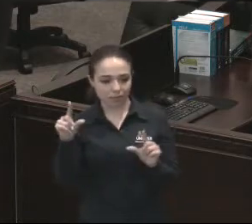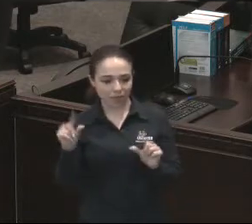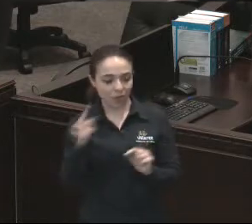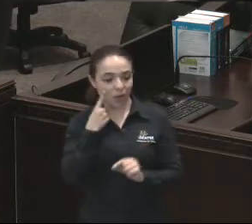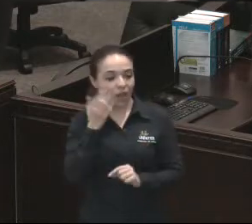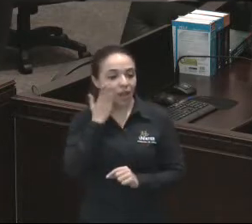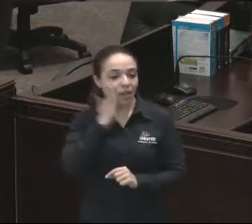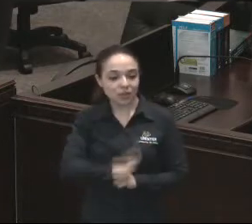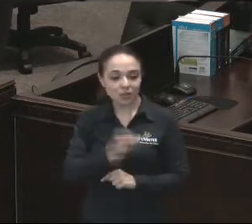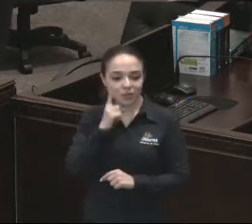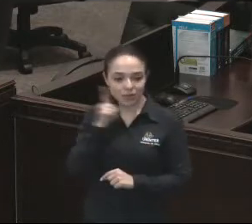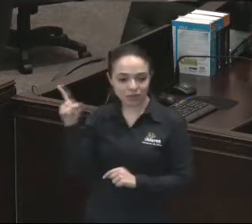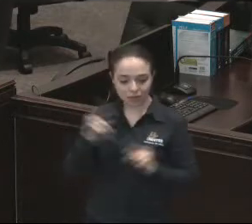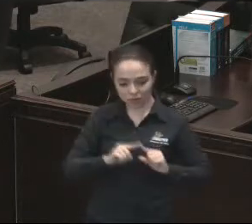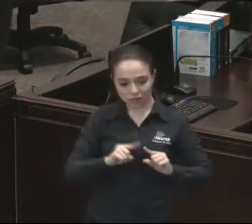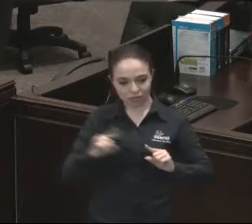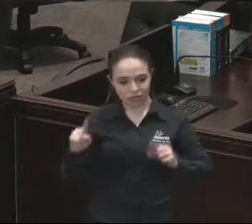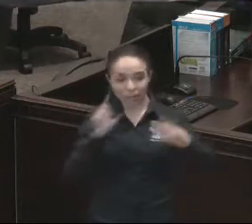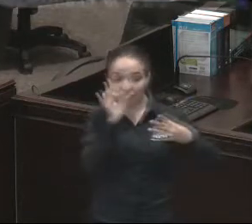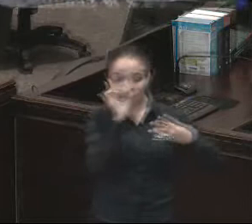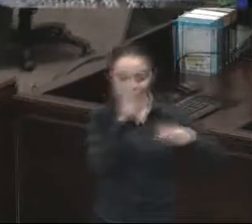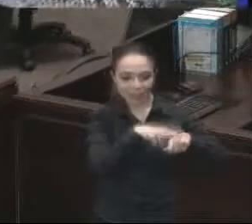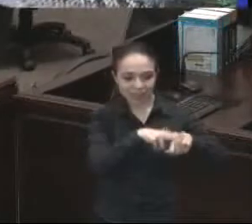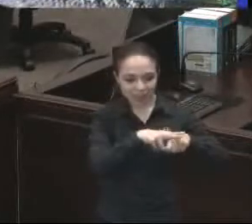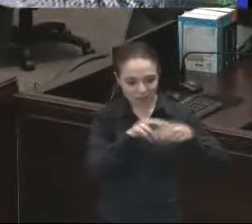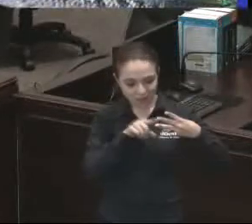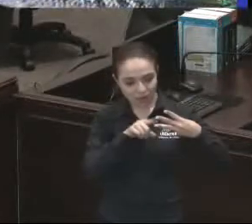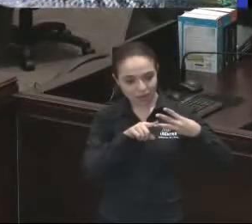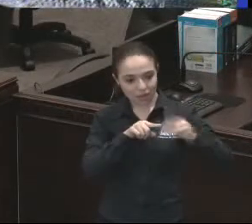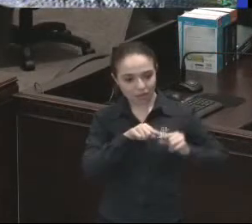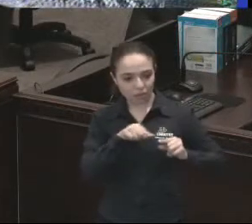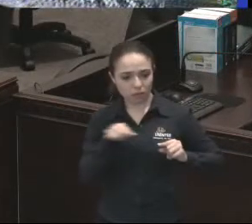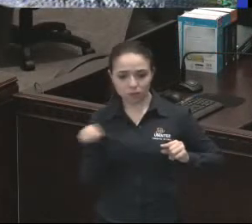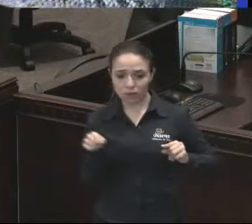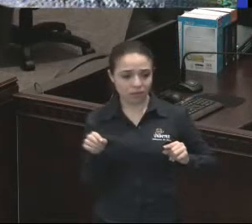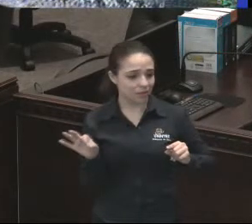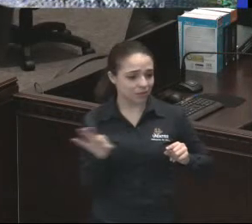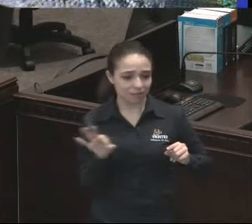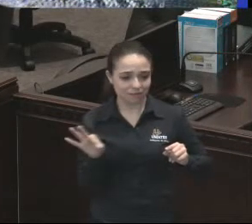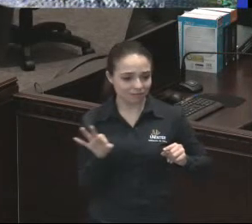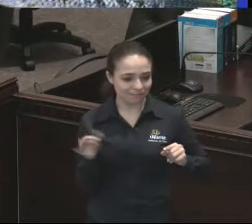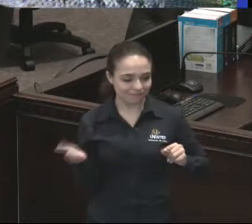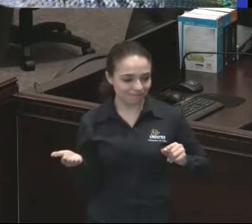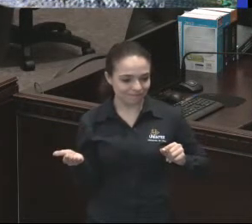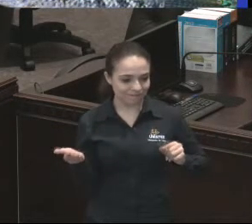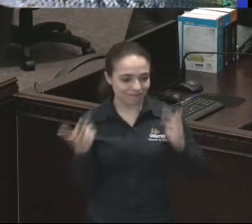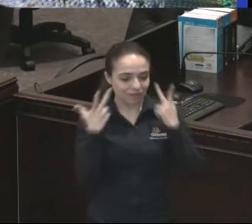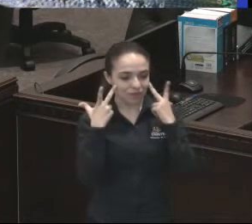Vejam, ela caiu aqui no verde para o acetaminofeno para níveis quase próximos